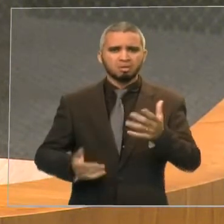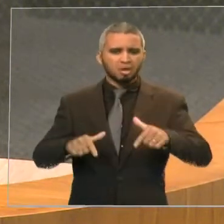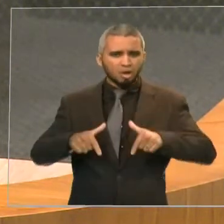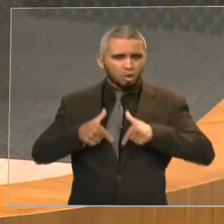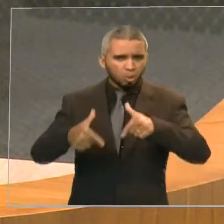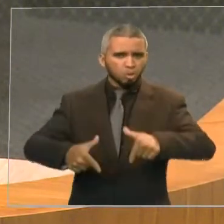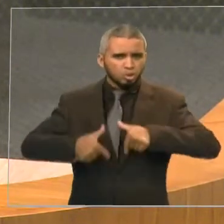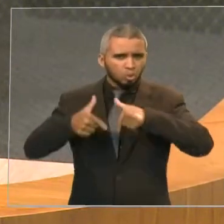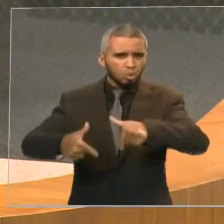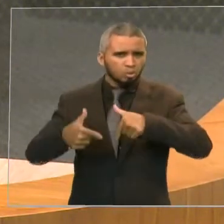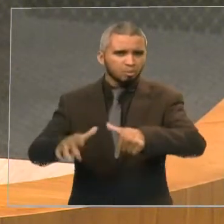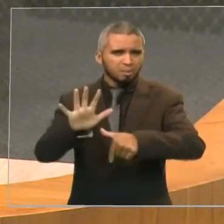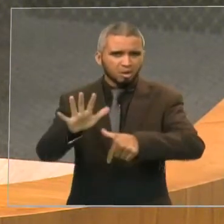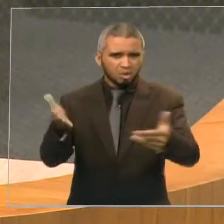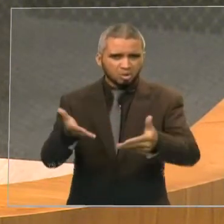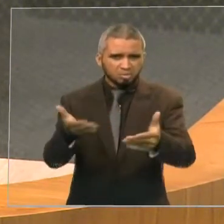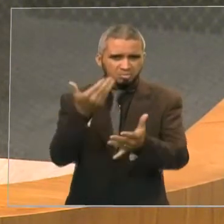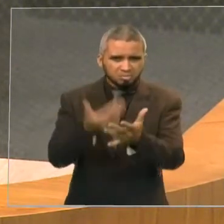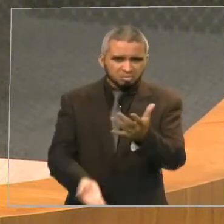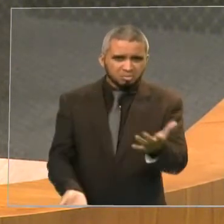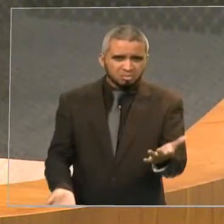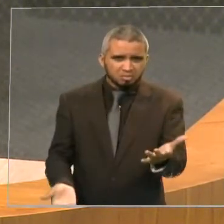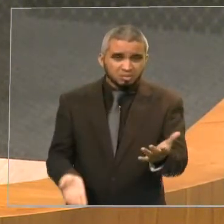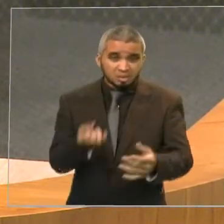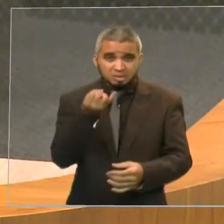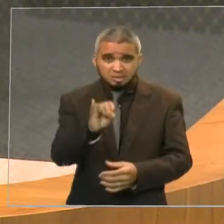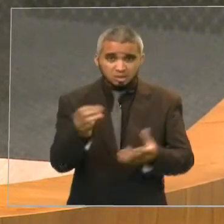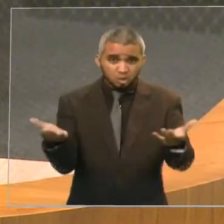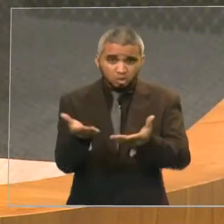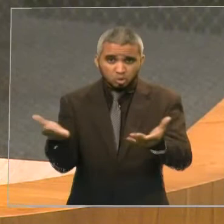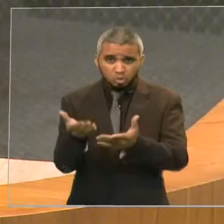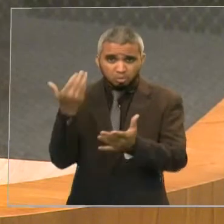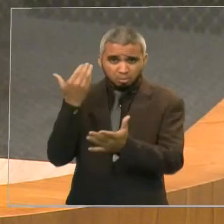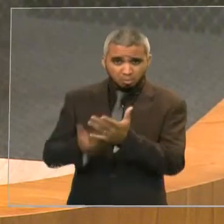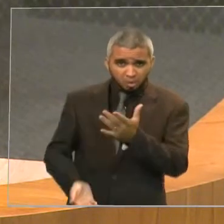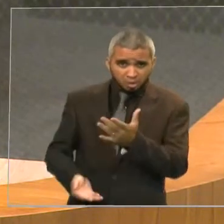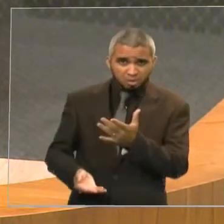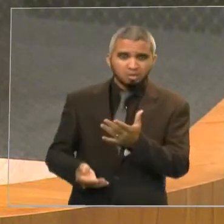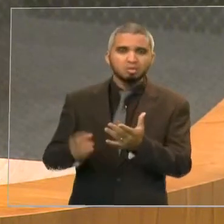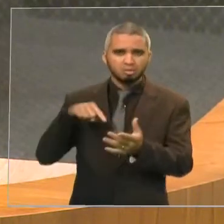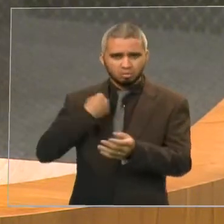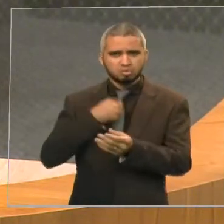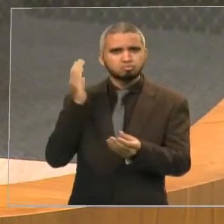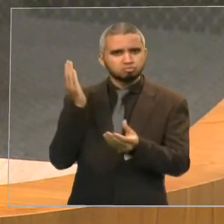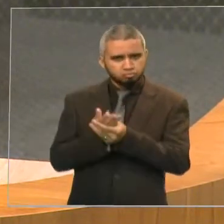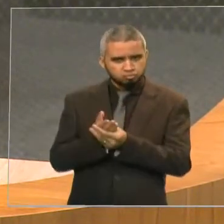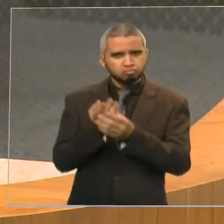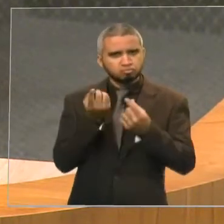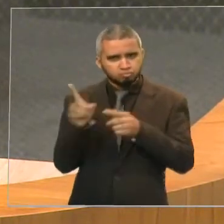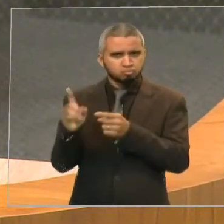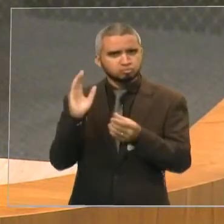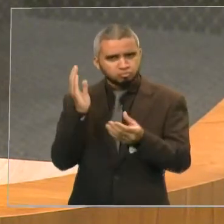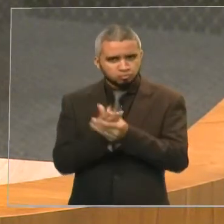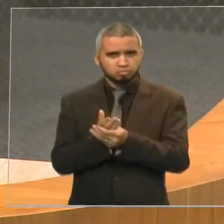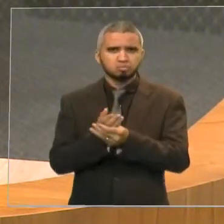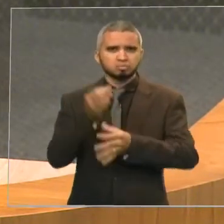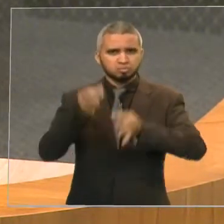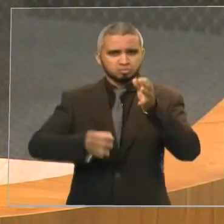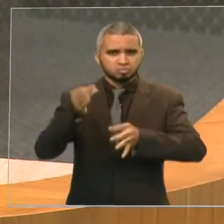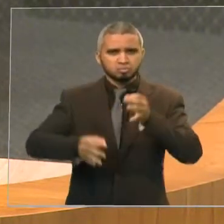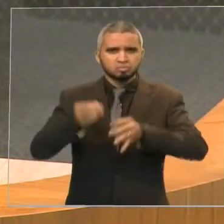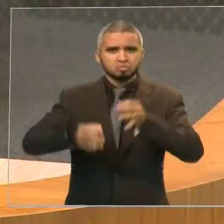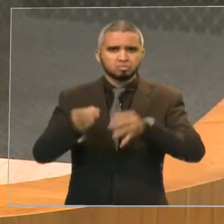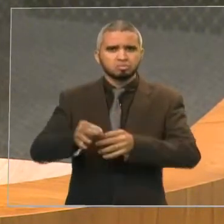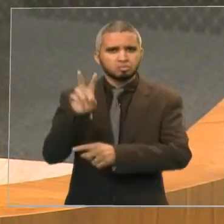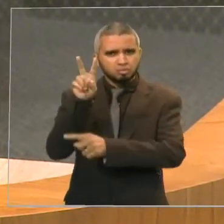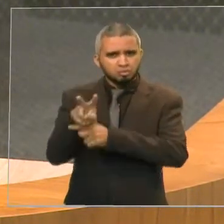vamos reafirmar. Se formos vencidos hoje, vamos judicializar e vamos até o limite das nossas forças em defesa